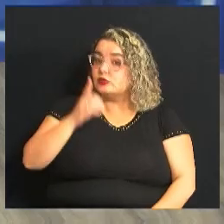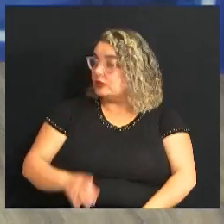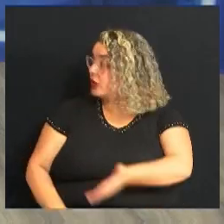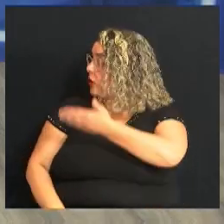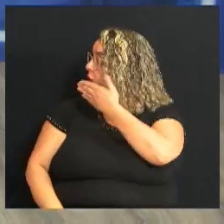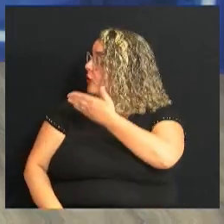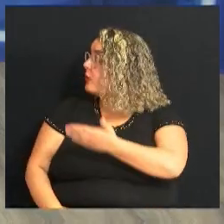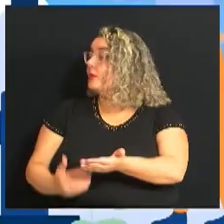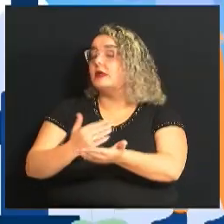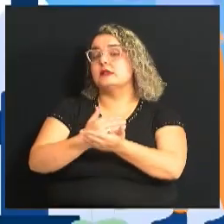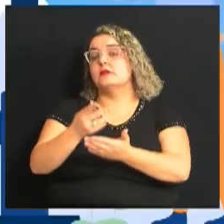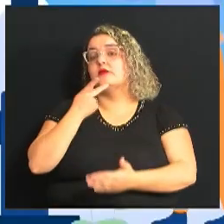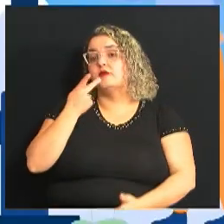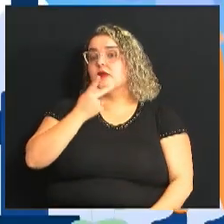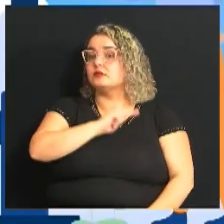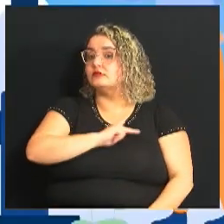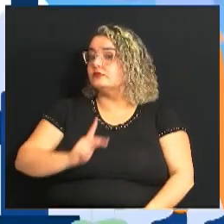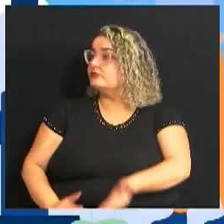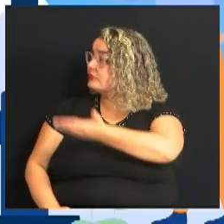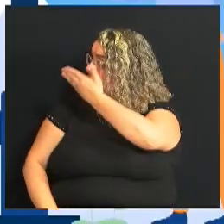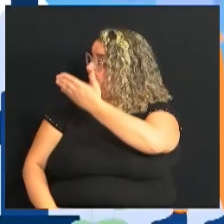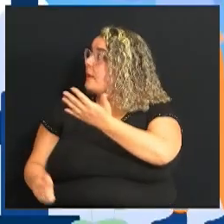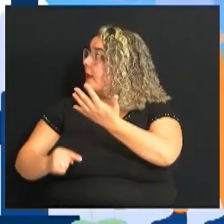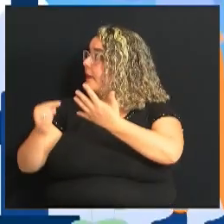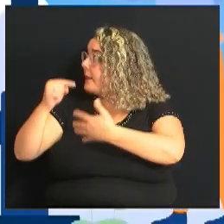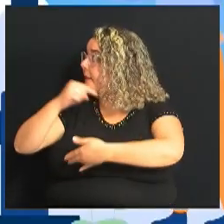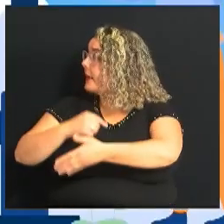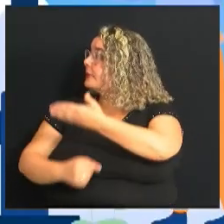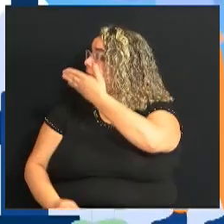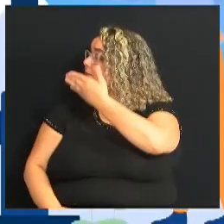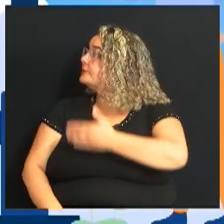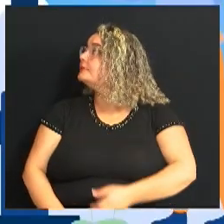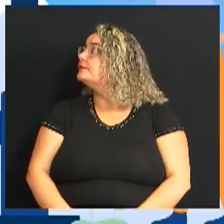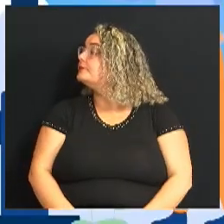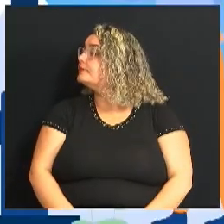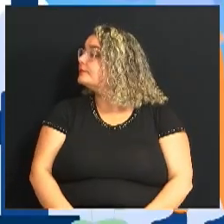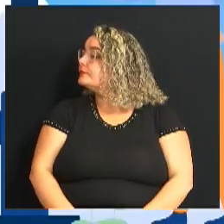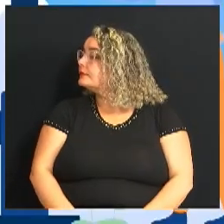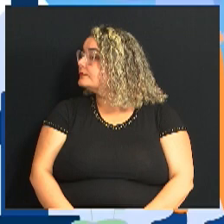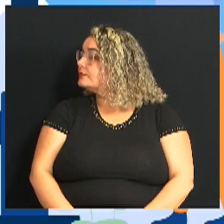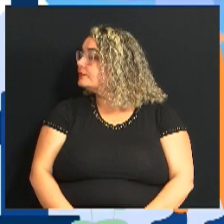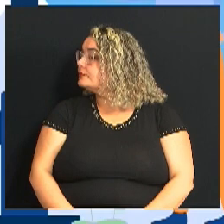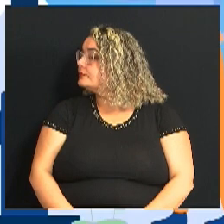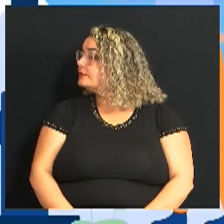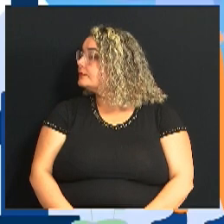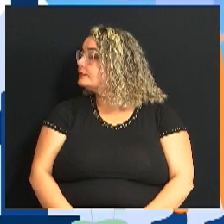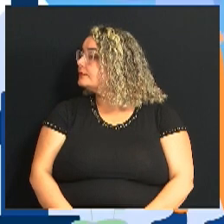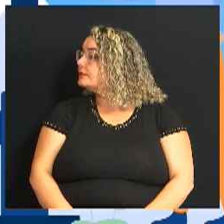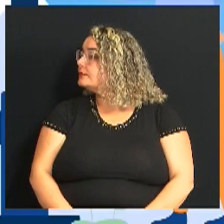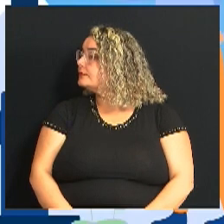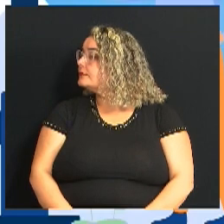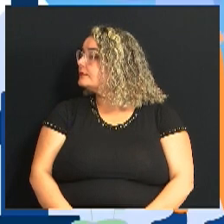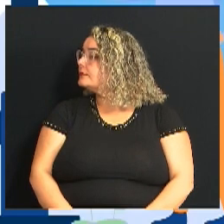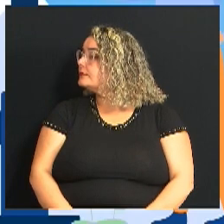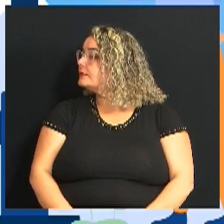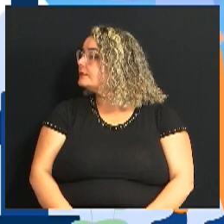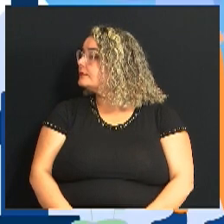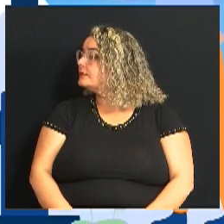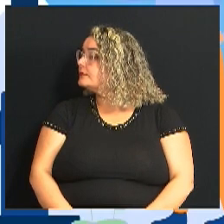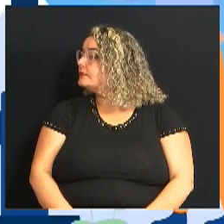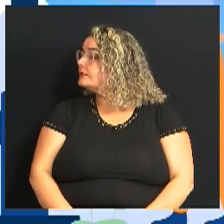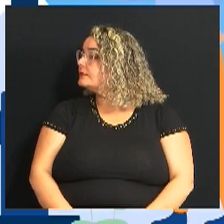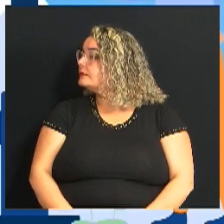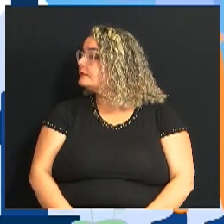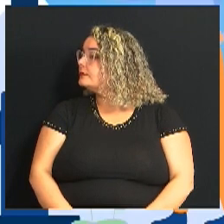região. Ponte Preta, Vila João Jorge, Jardim Leonor, Vila Marieta, Jardim Proença, Jardim